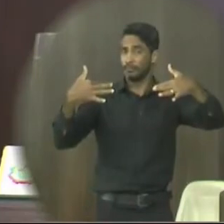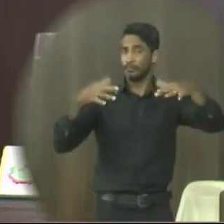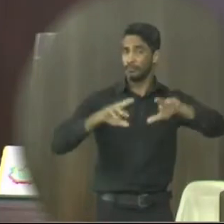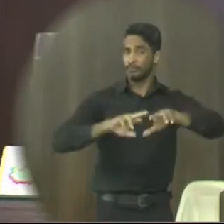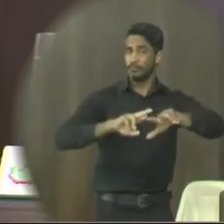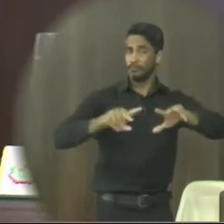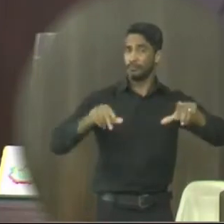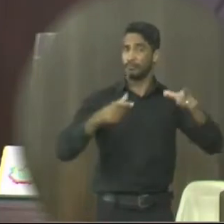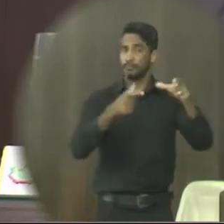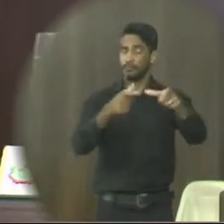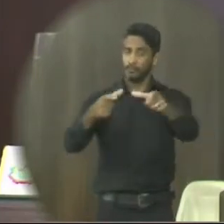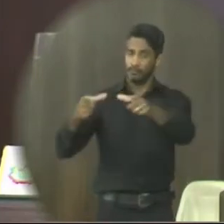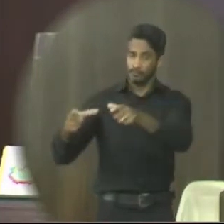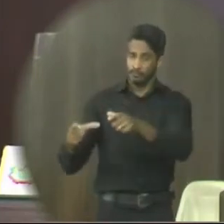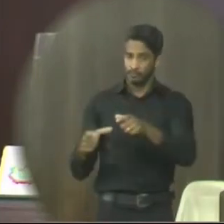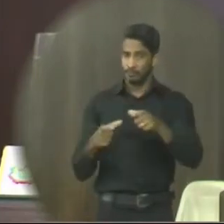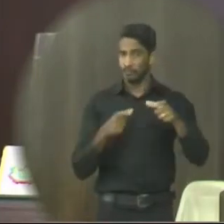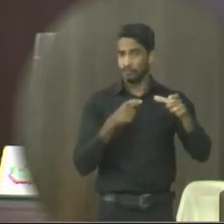diferentes localidades.